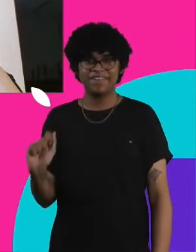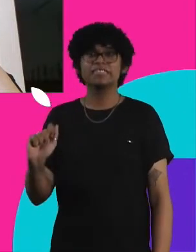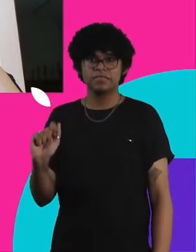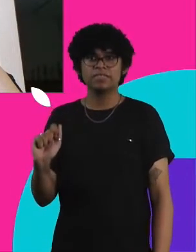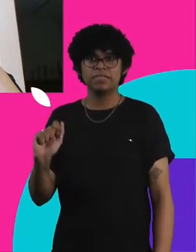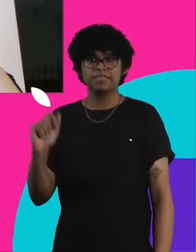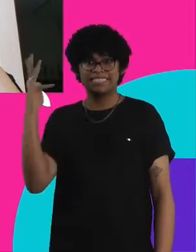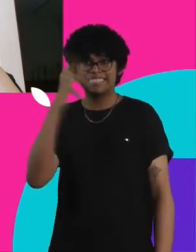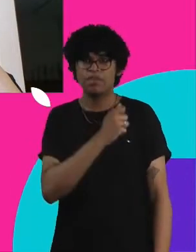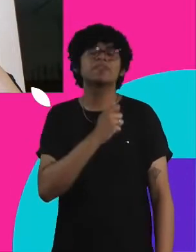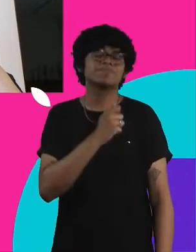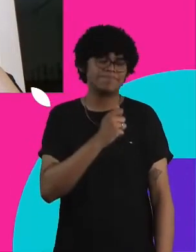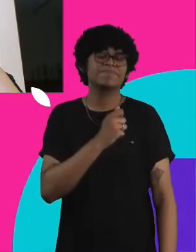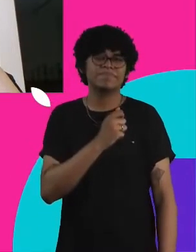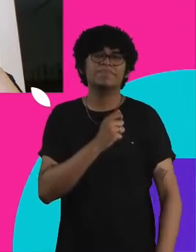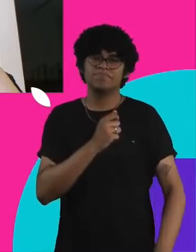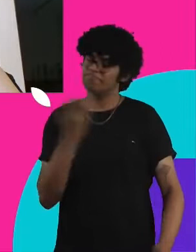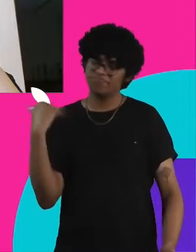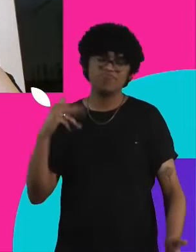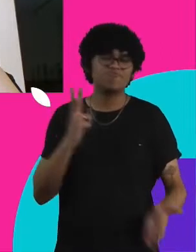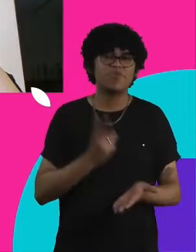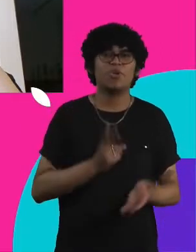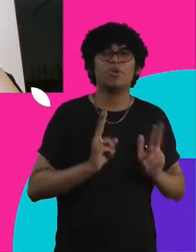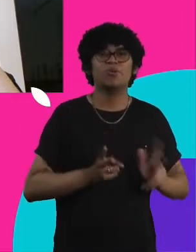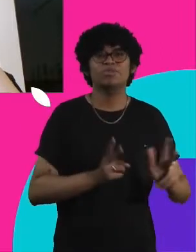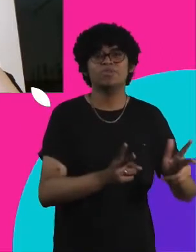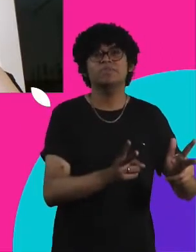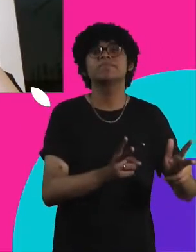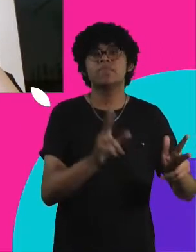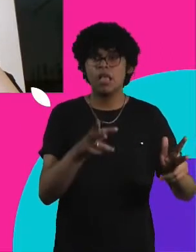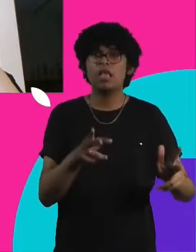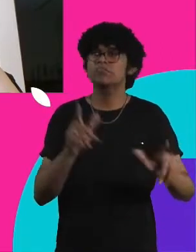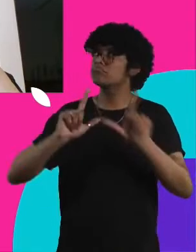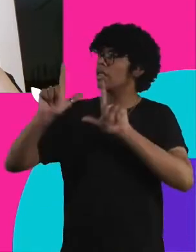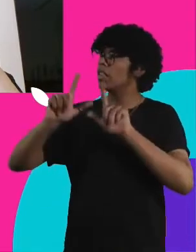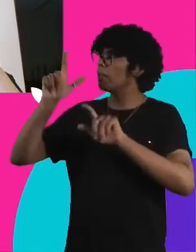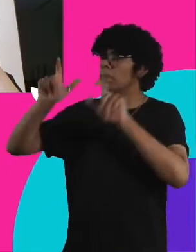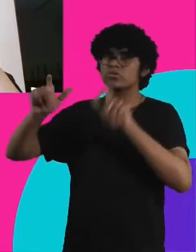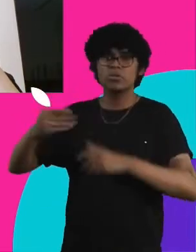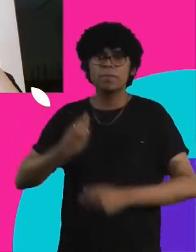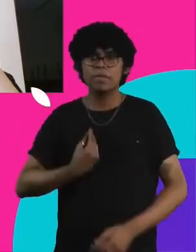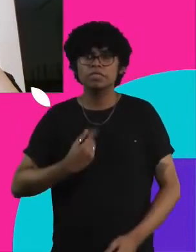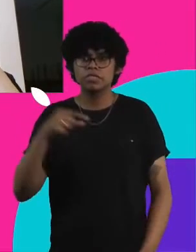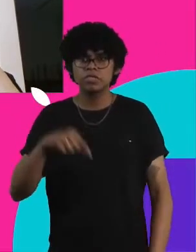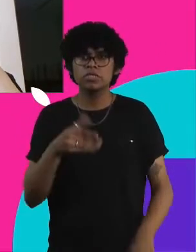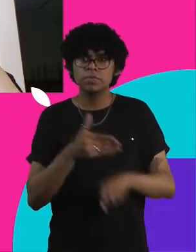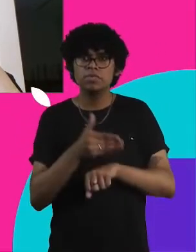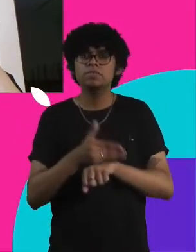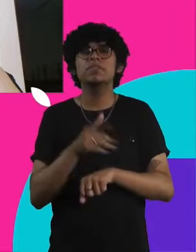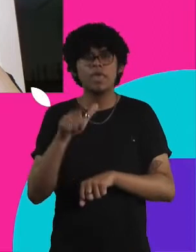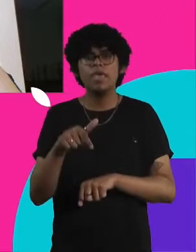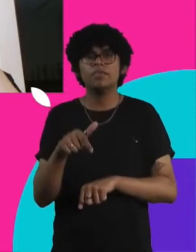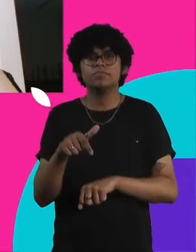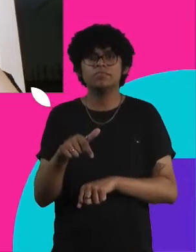seguir. E eu acho que é isso que essa tela está recheada aqui, né? Joaquim, Celso e Ana são essas pessoas que falam assim, vamos seguir. E a